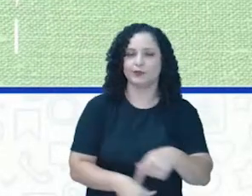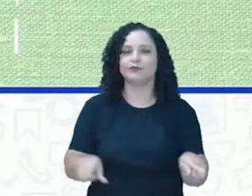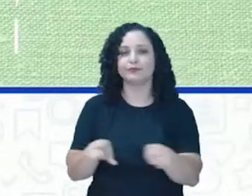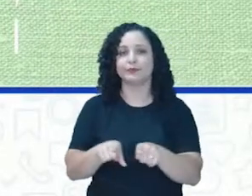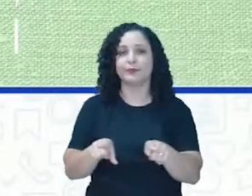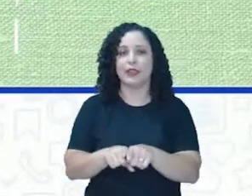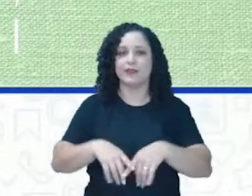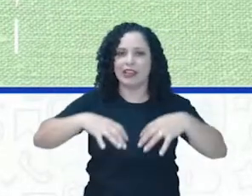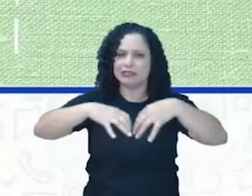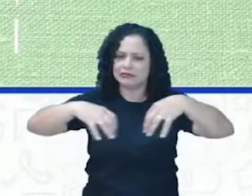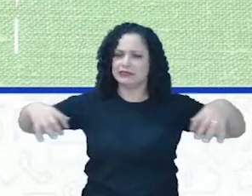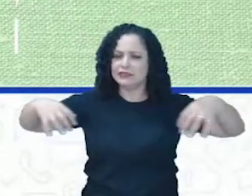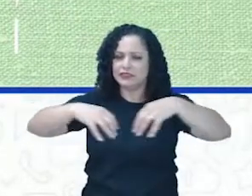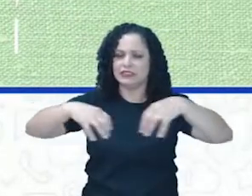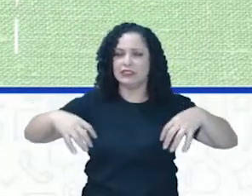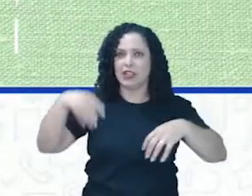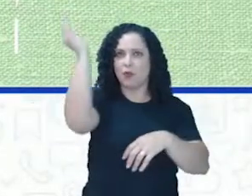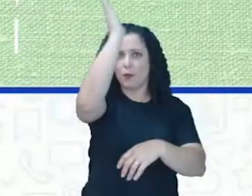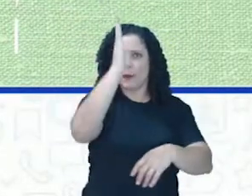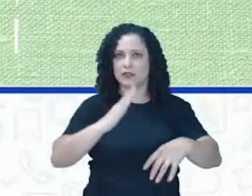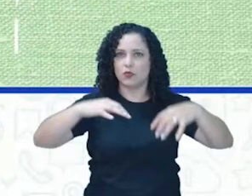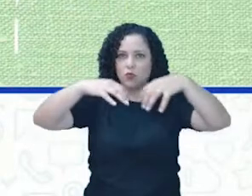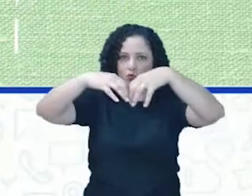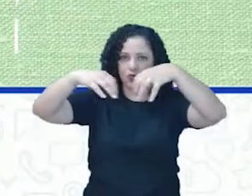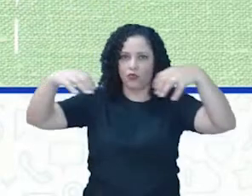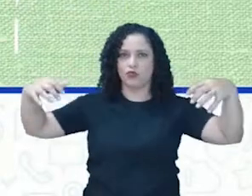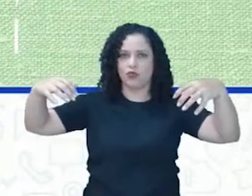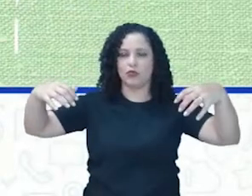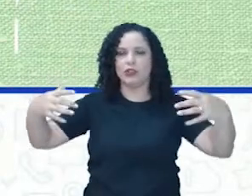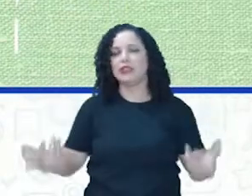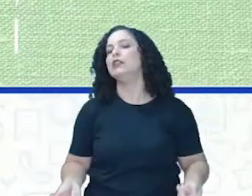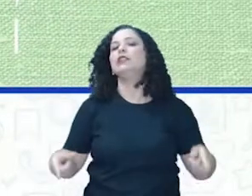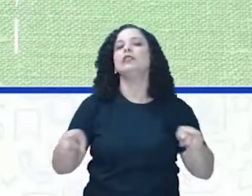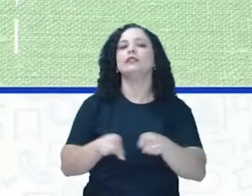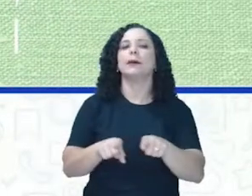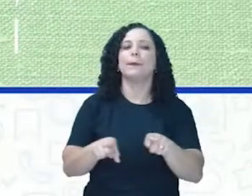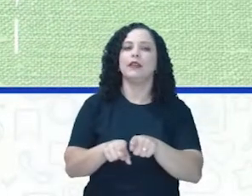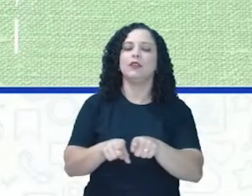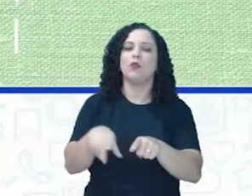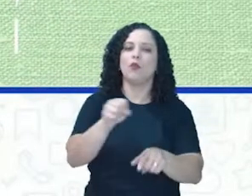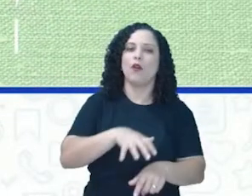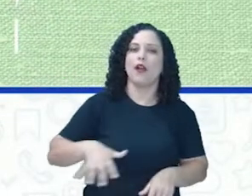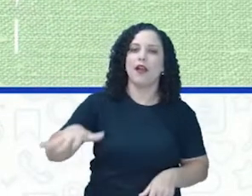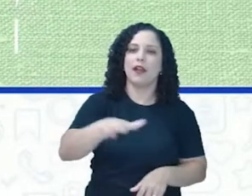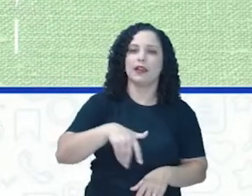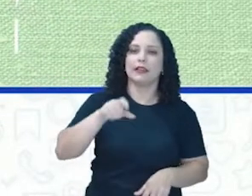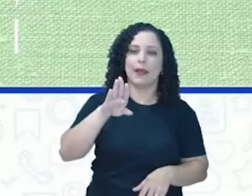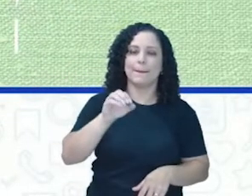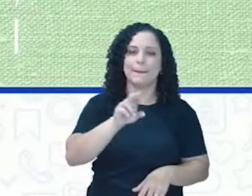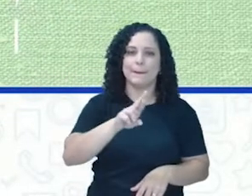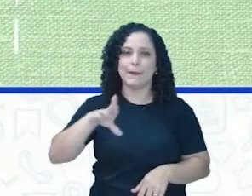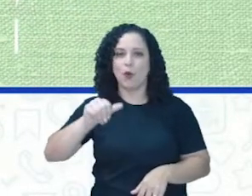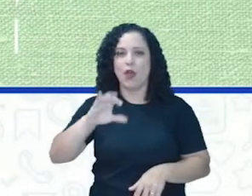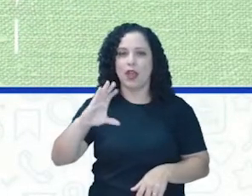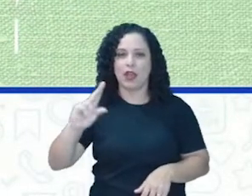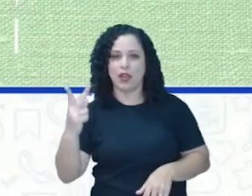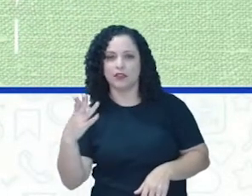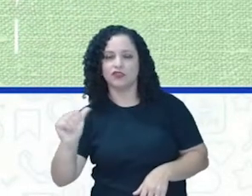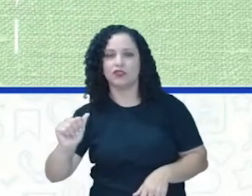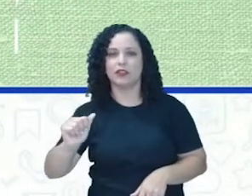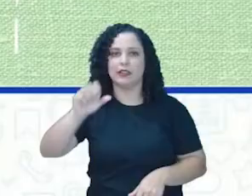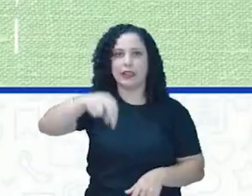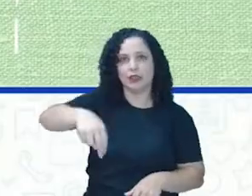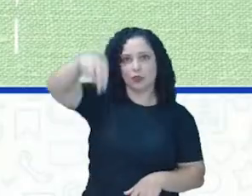ao mesmo tempo vai dividir o espaço brasileiro, né, com a borracha, que é lá na região norte, tá? Então